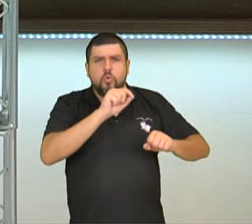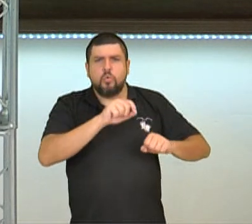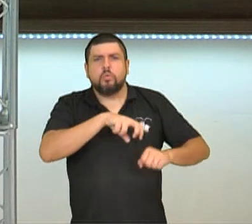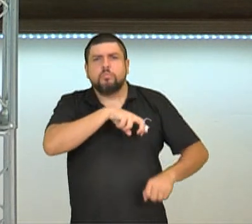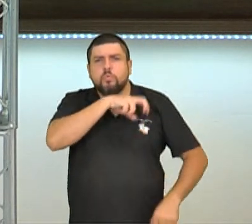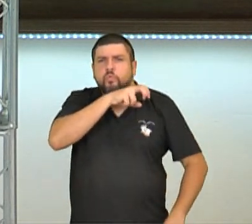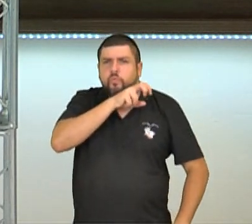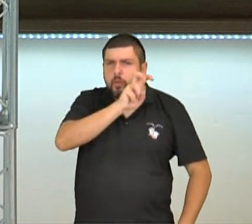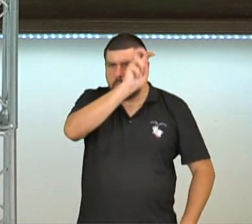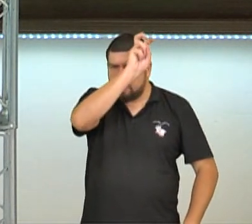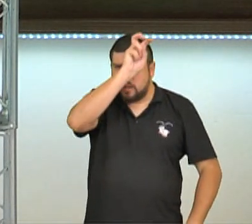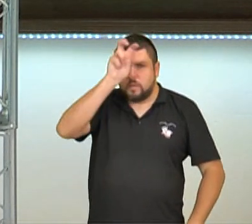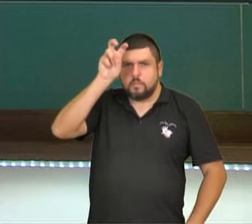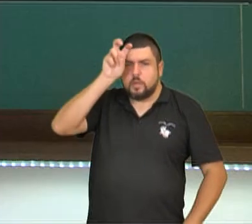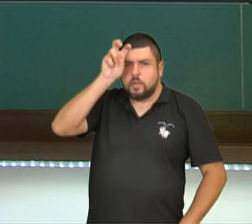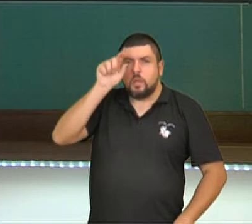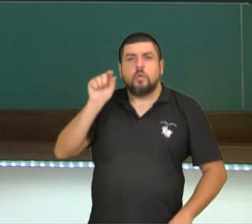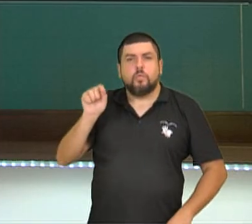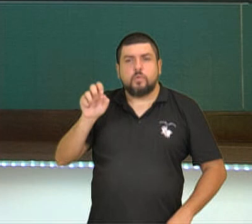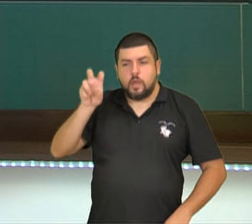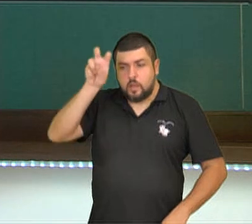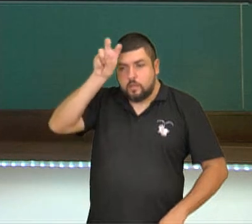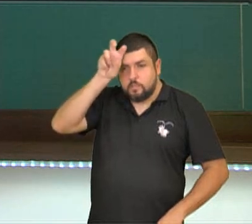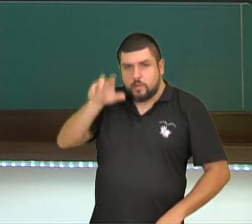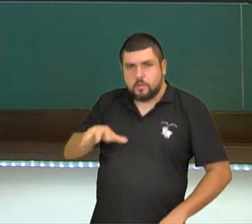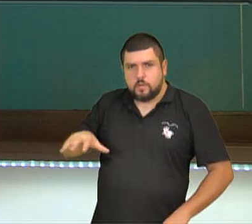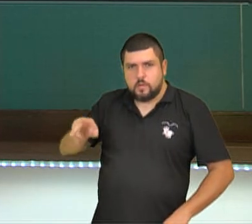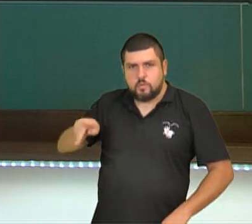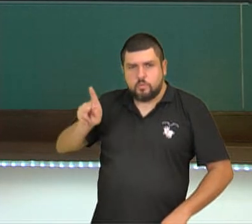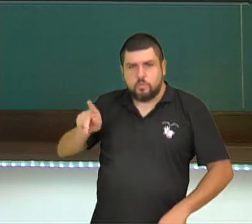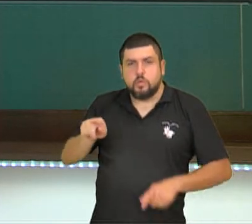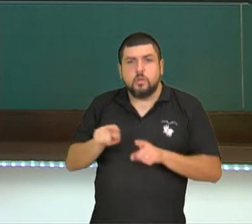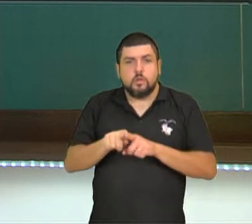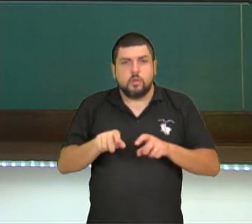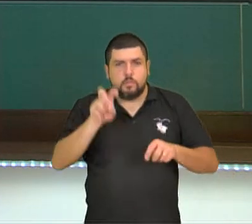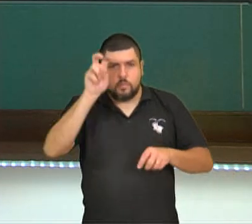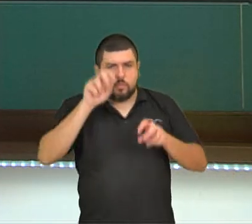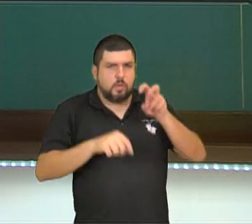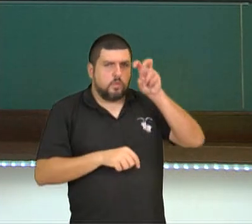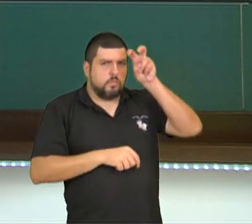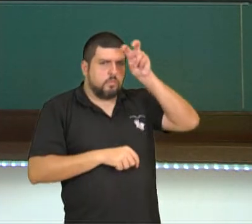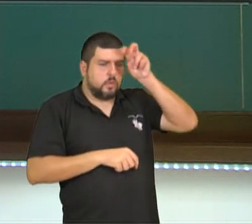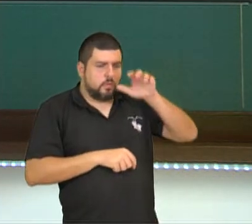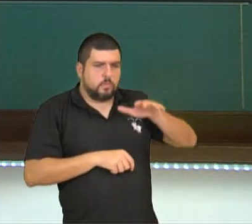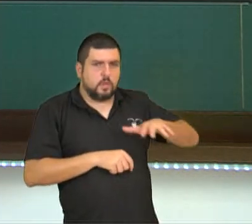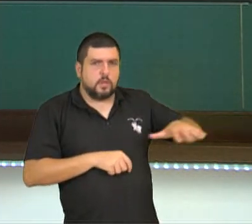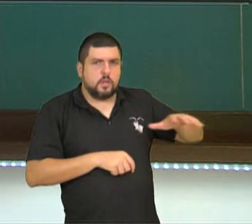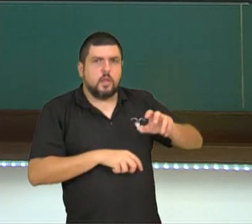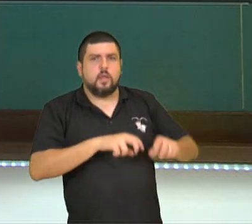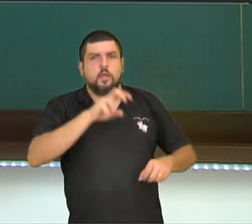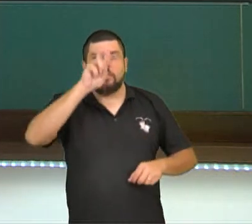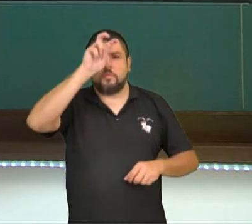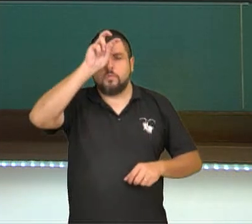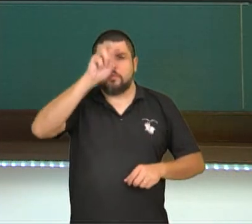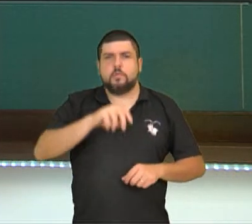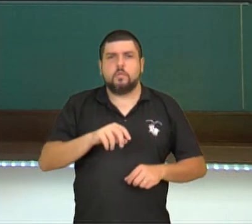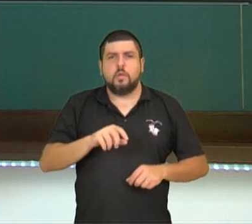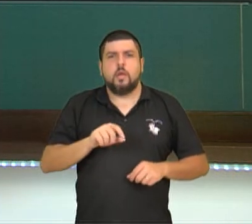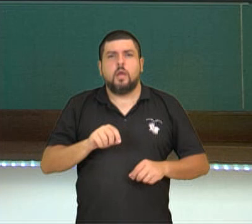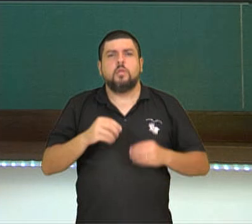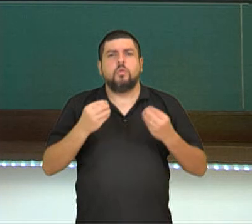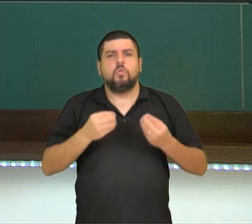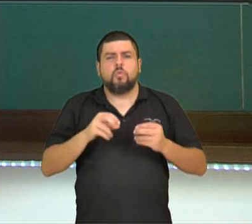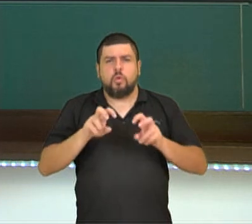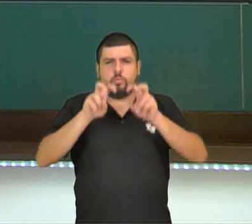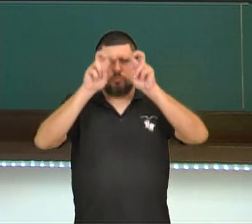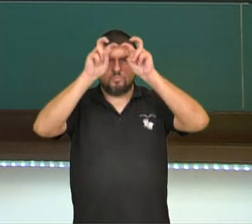o reino de Kush e o Egito Antigo. Então era uma forma também, como o professor Alberto comentou, de legitimar seu poder, dizendo que